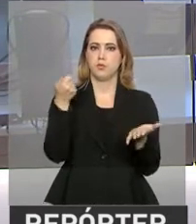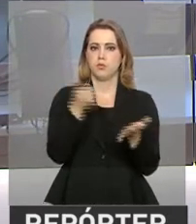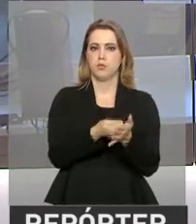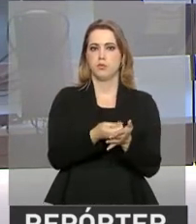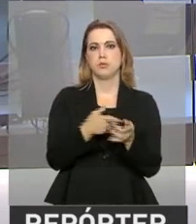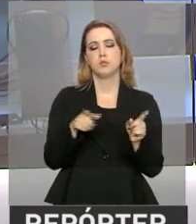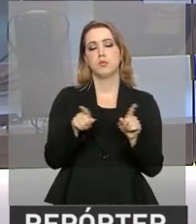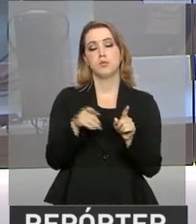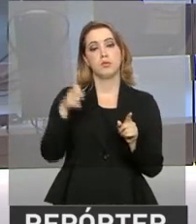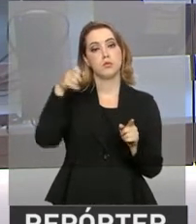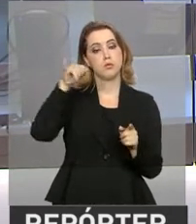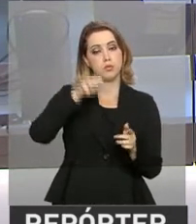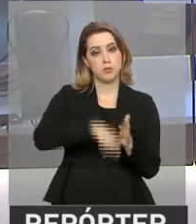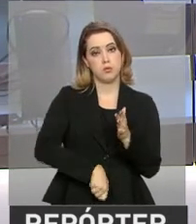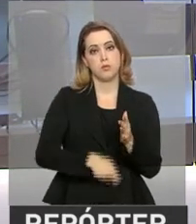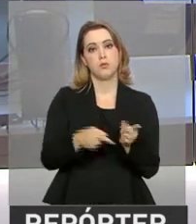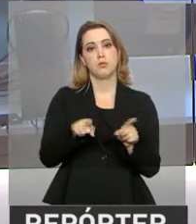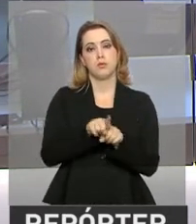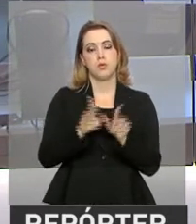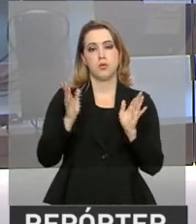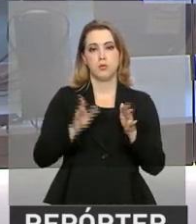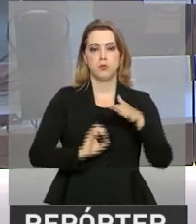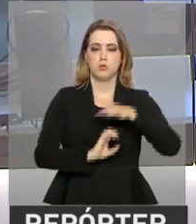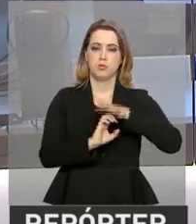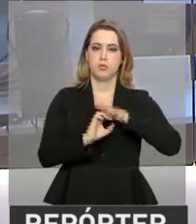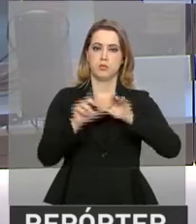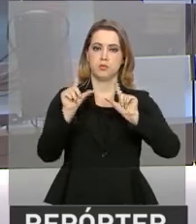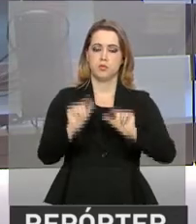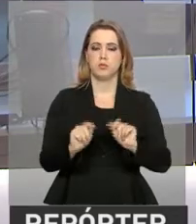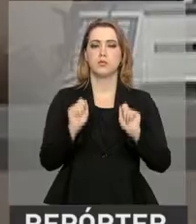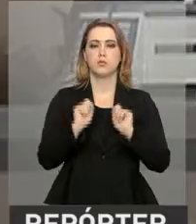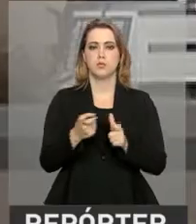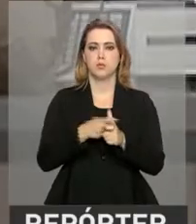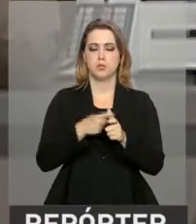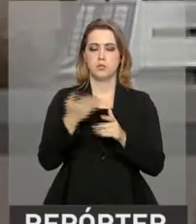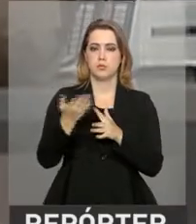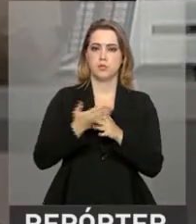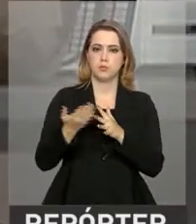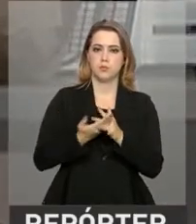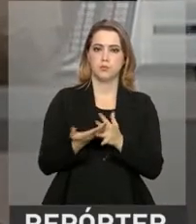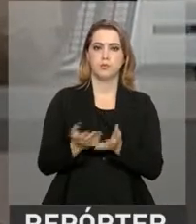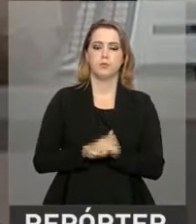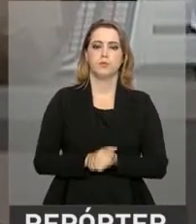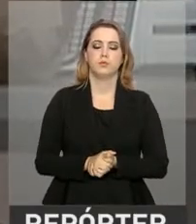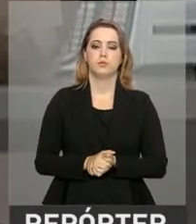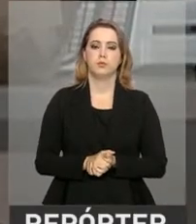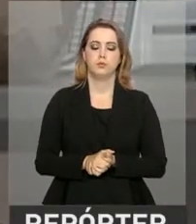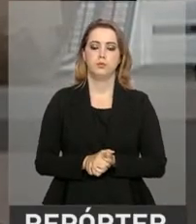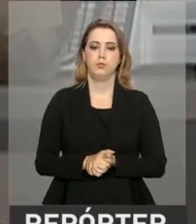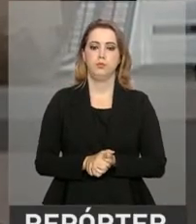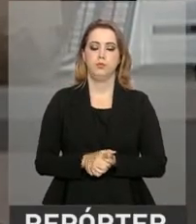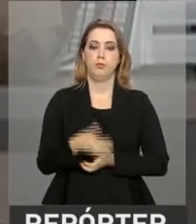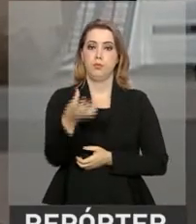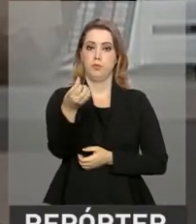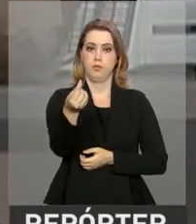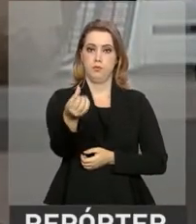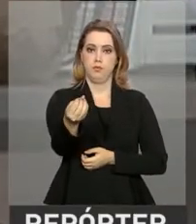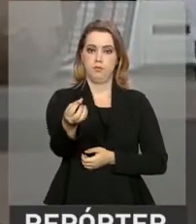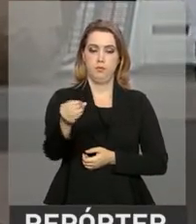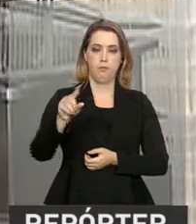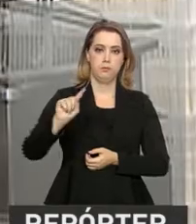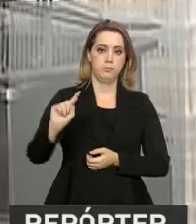é que micro e pequenas empresas vão poder renegociar as dívidas tributárias 600 mil micro e pequenas